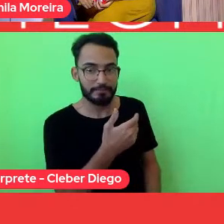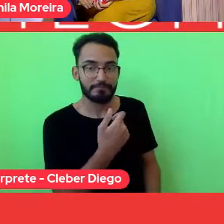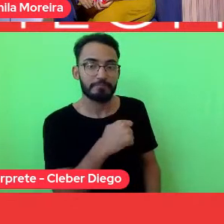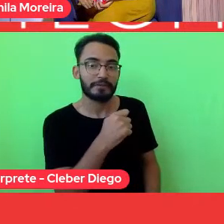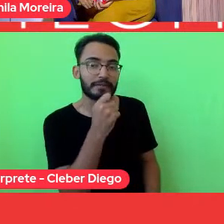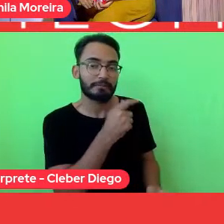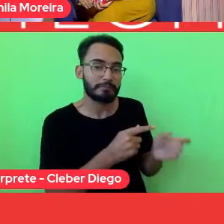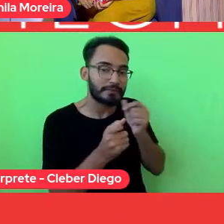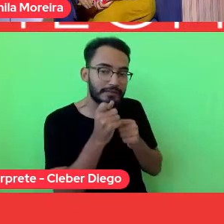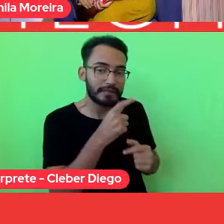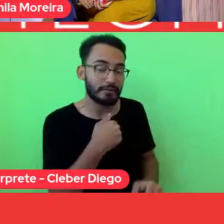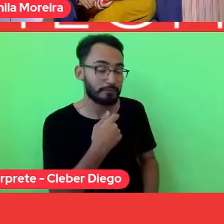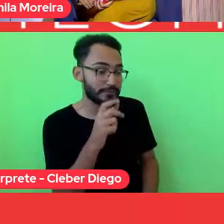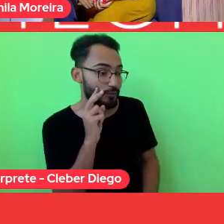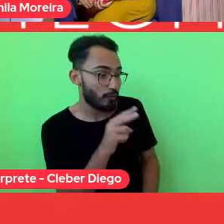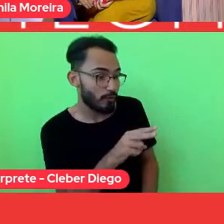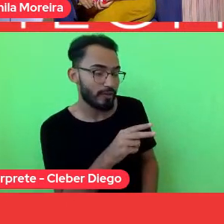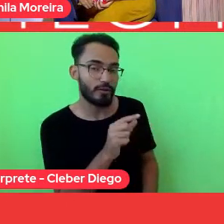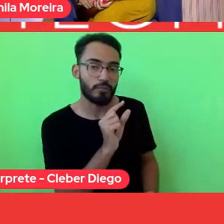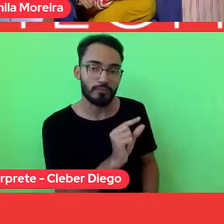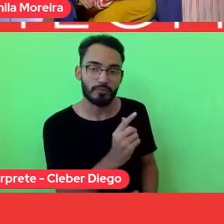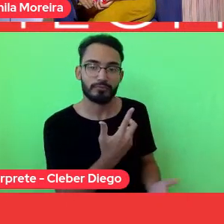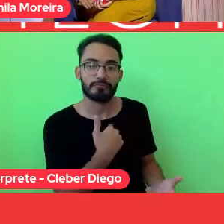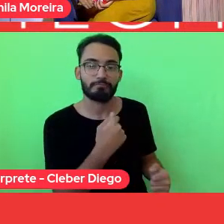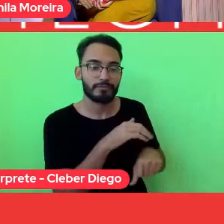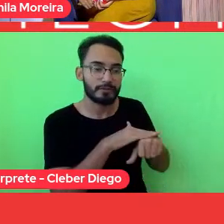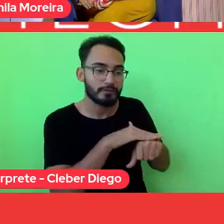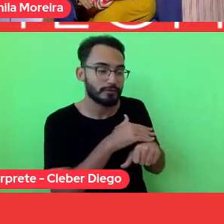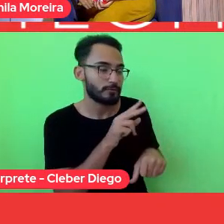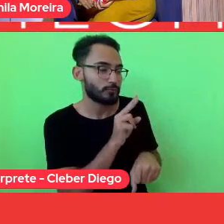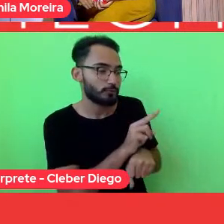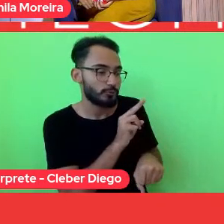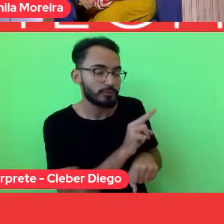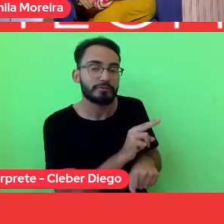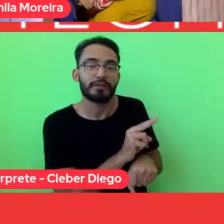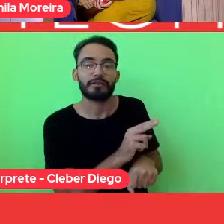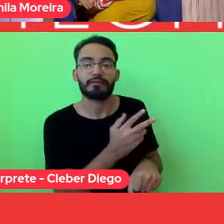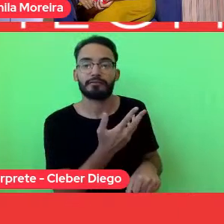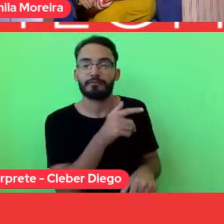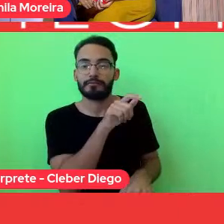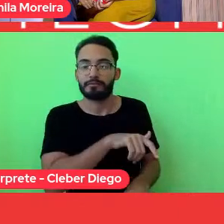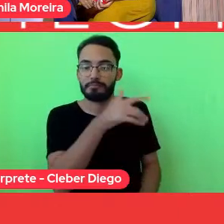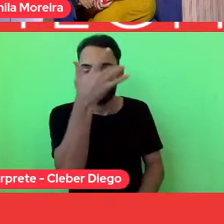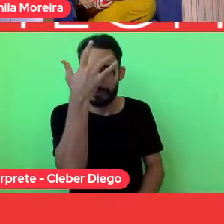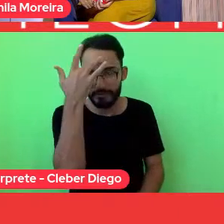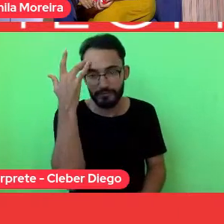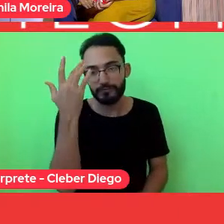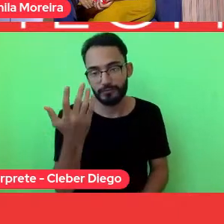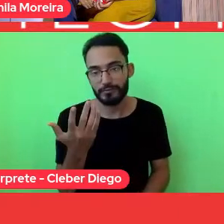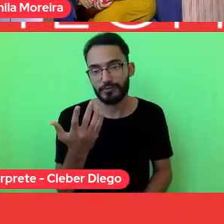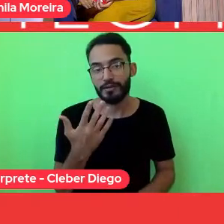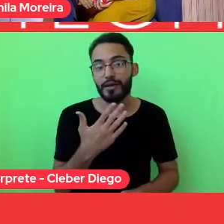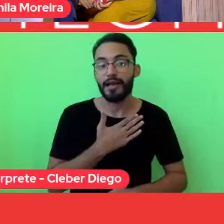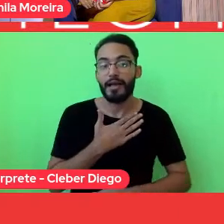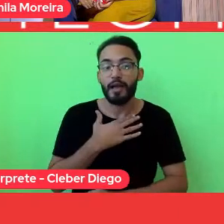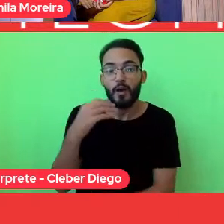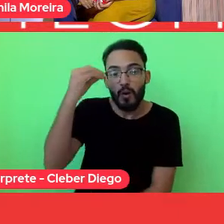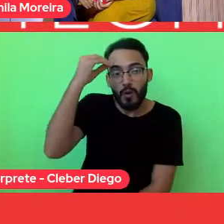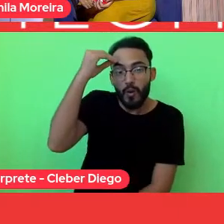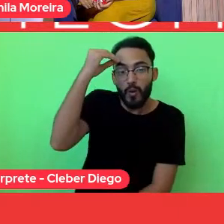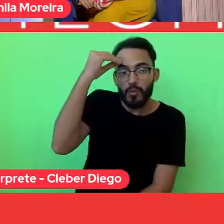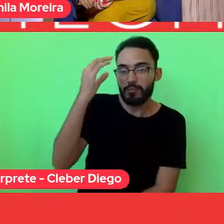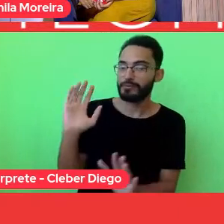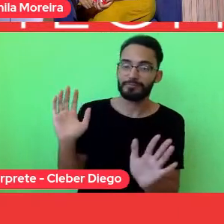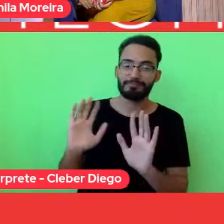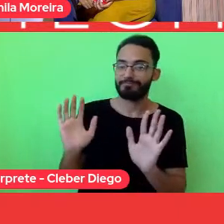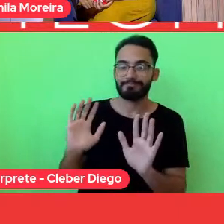eu preciso olhar para ela um pouco, ou eu preciso cuidar de alguém, e eu poder fazer isso sem culpa, com a